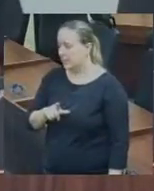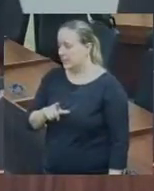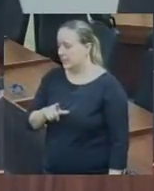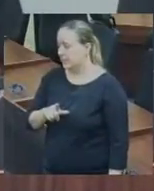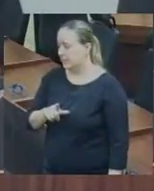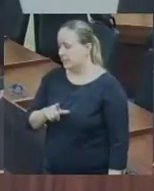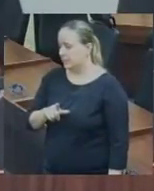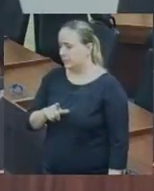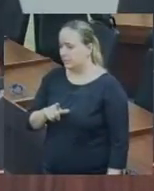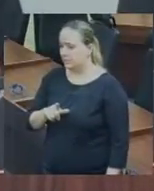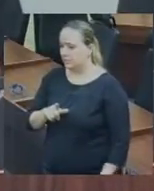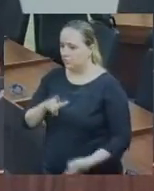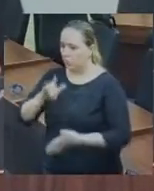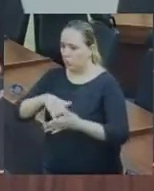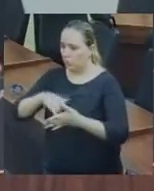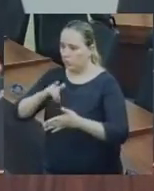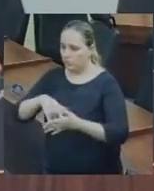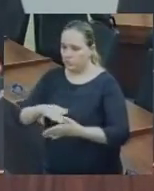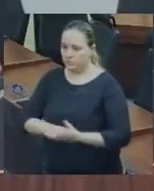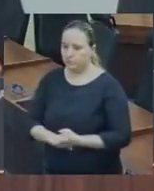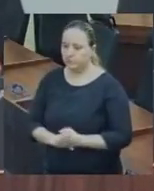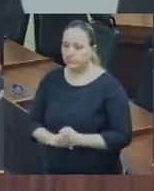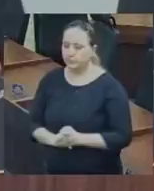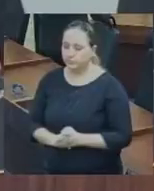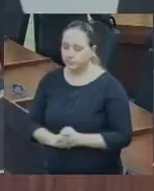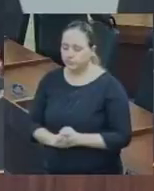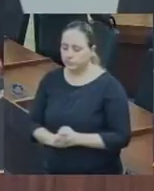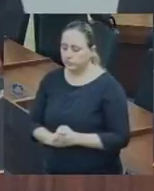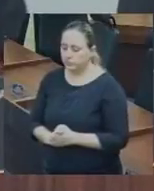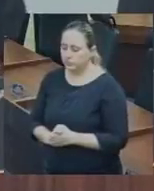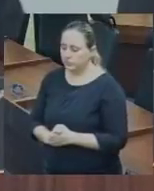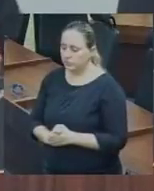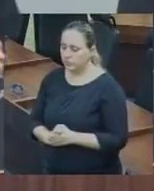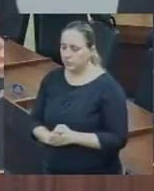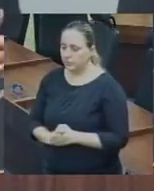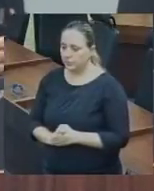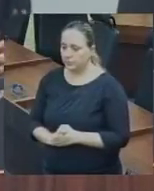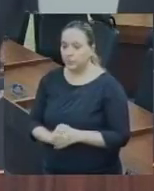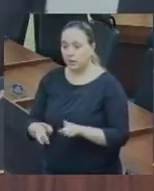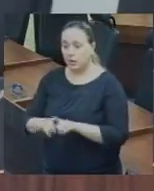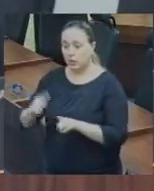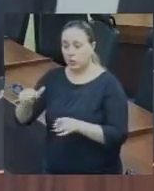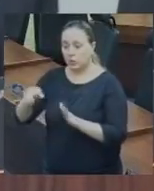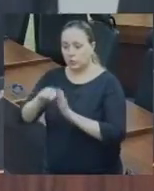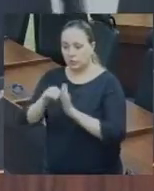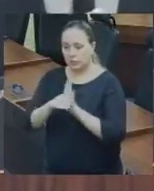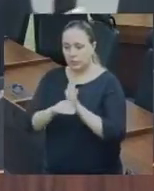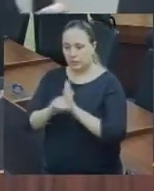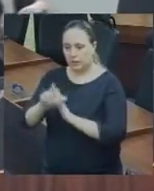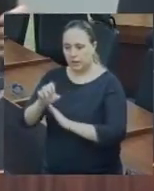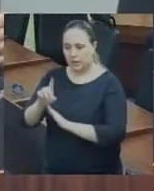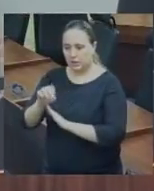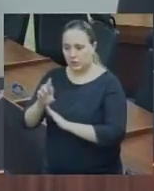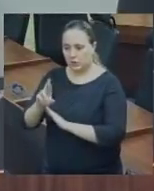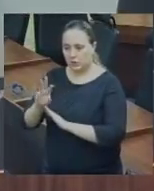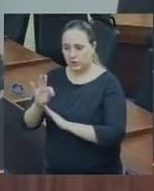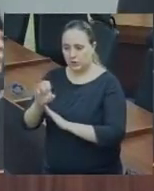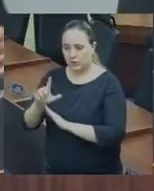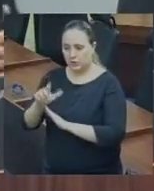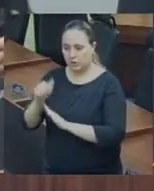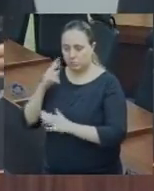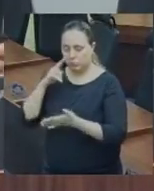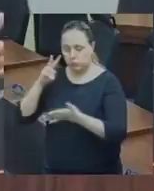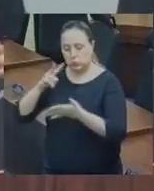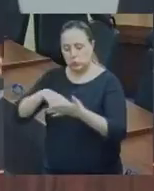aquele documento é também o programa de dor de tela a gente olha a tela as pessoas